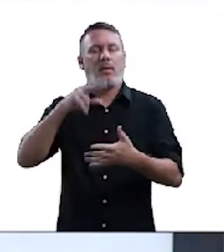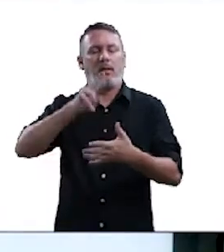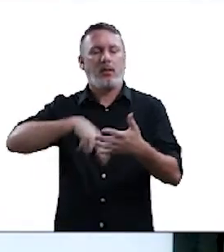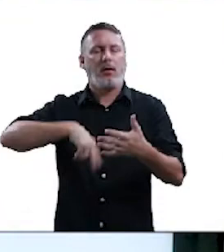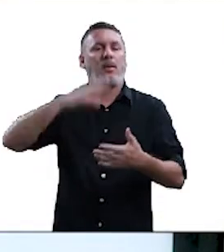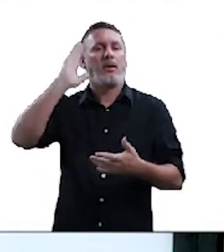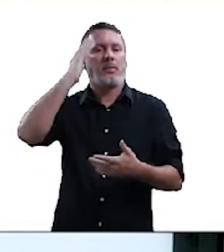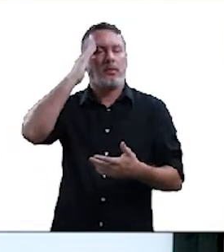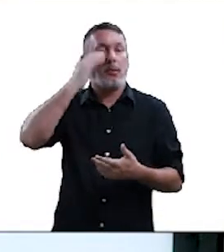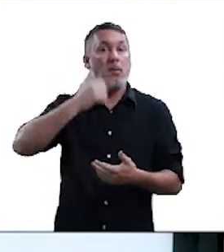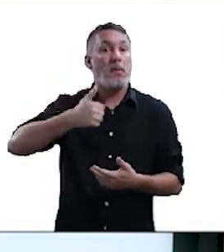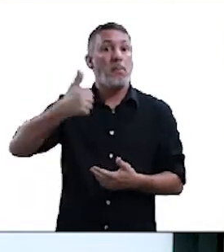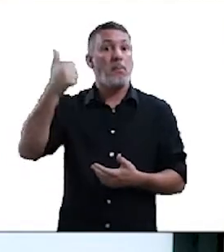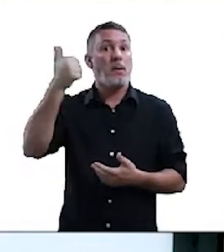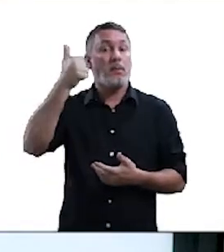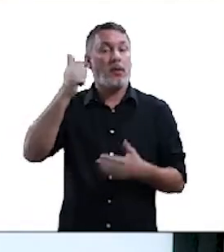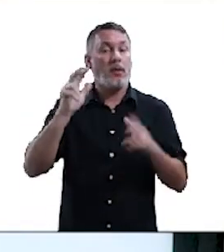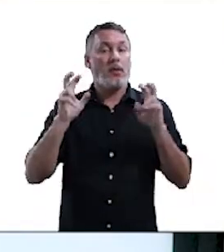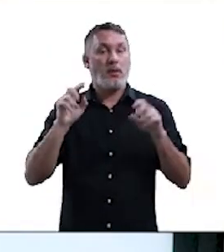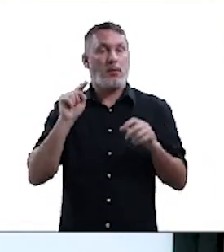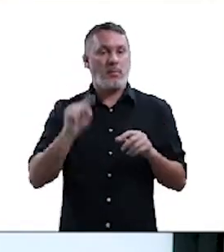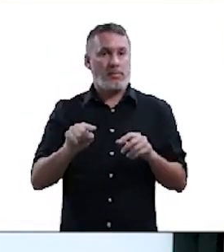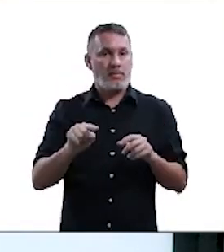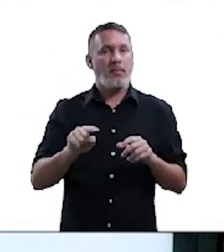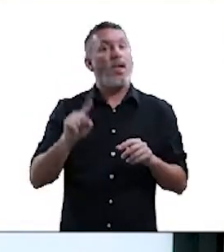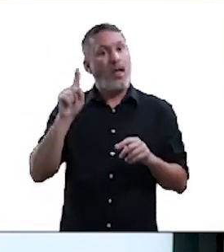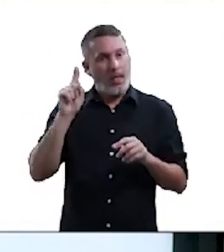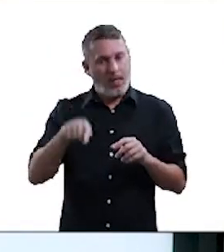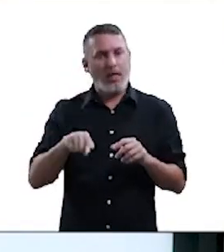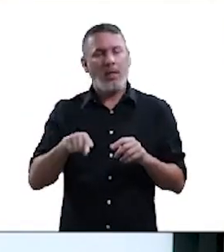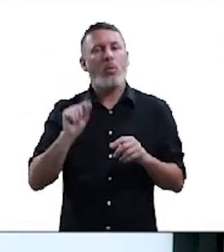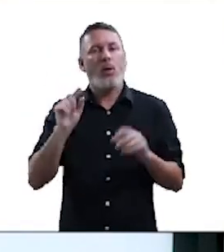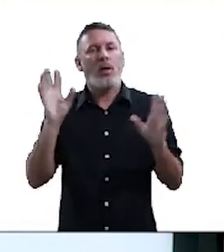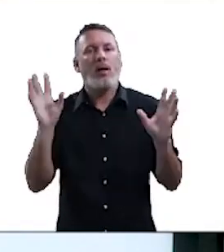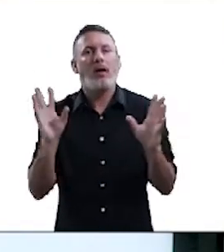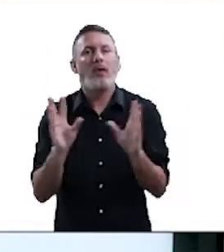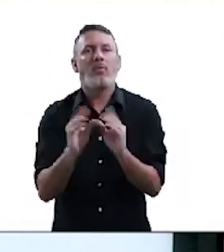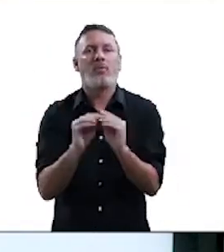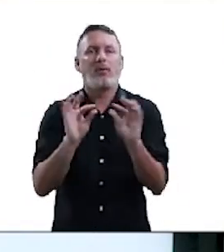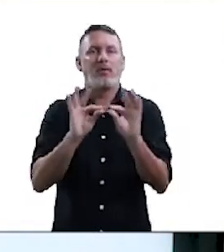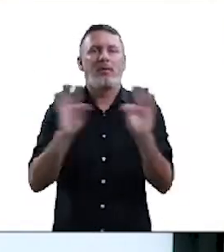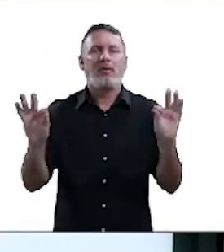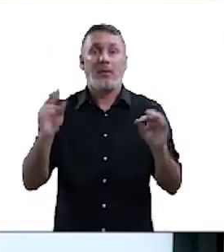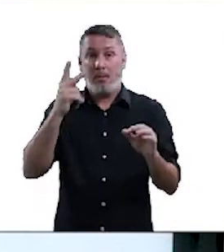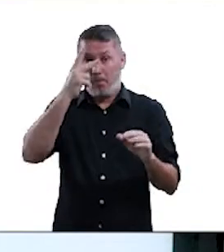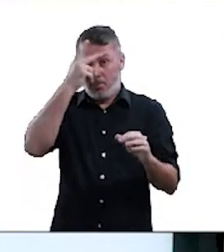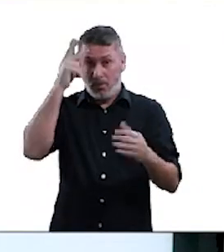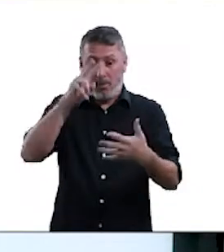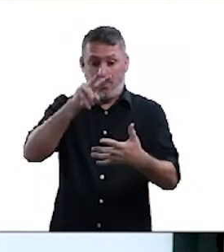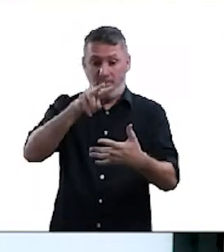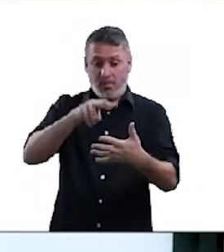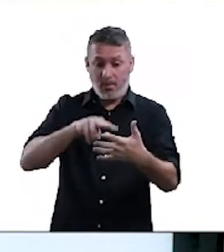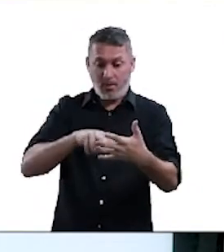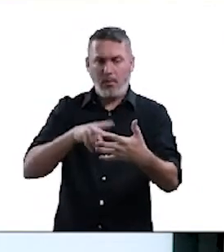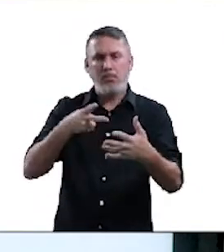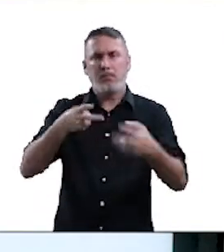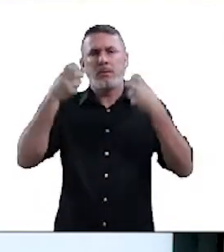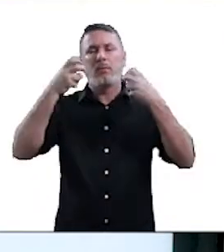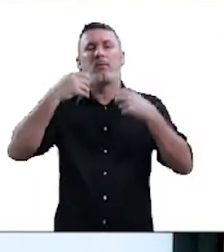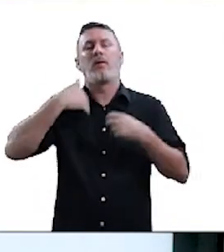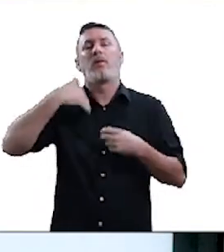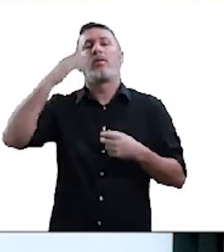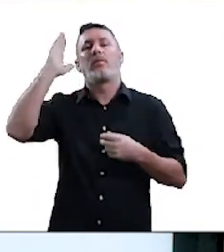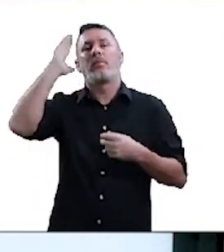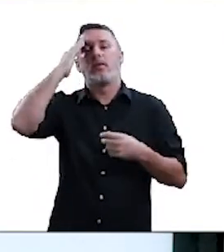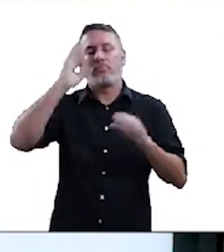vou falar sobre isso. Tópico frasal é um resumo, então eu entendo que nesse texto, nessa parte